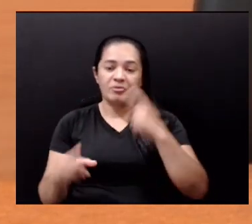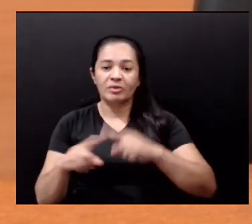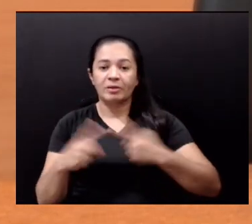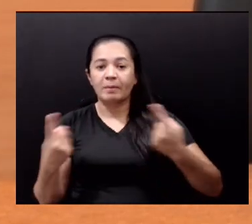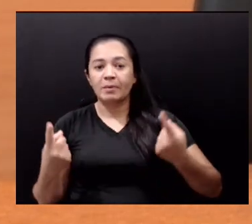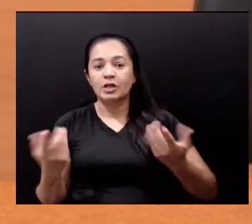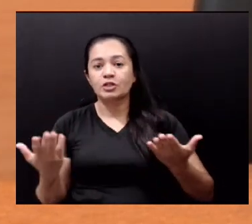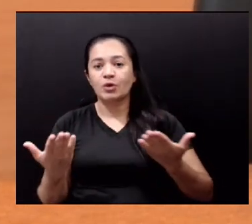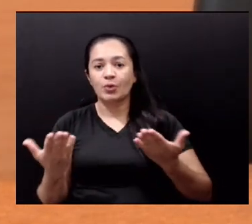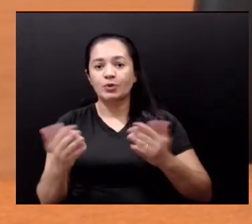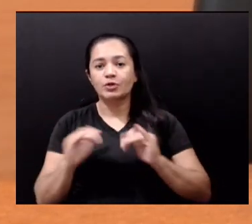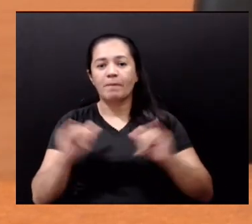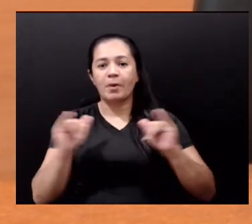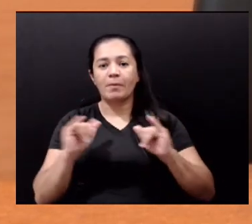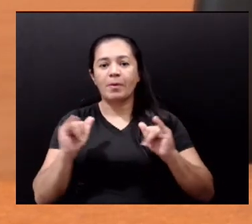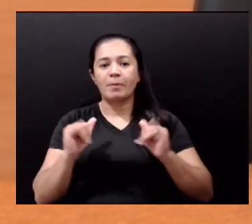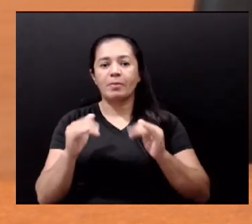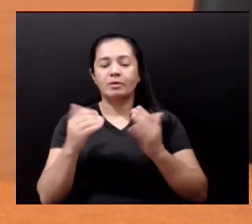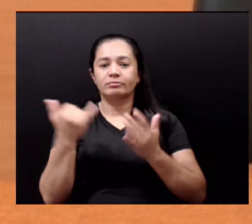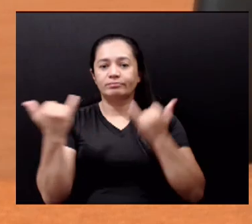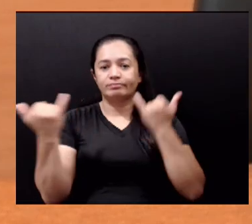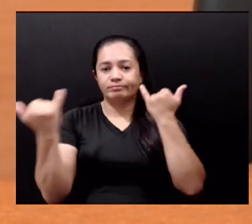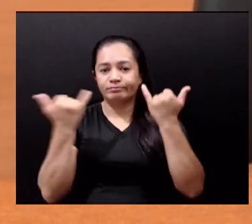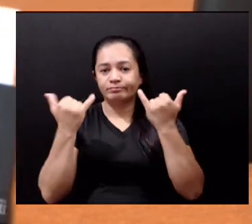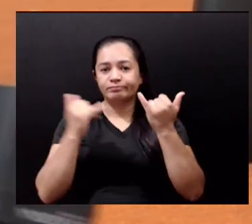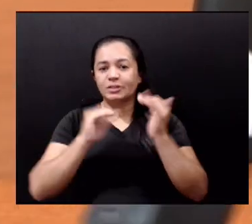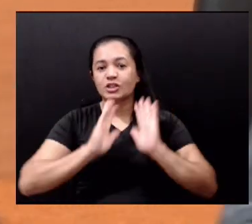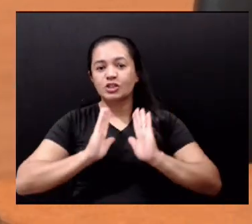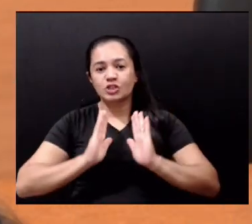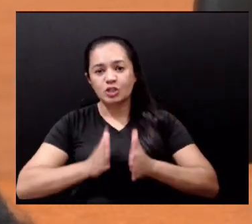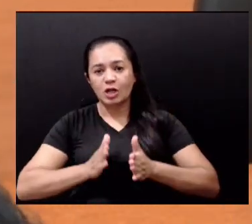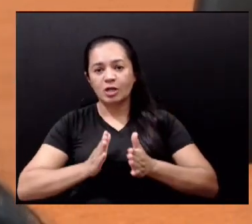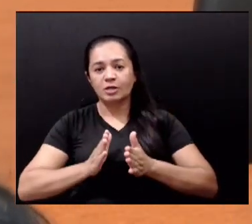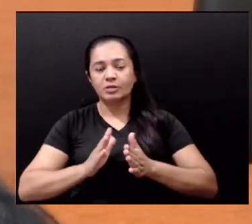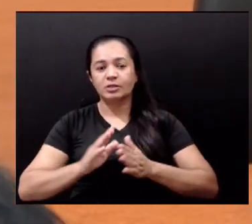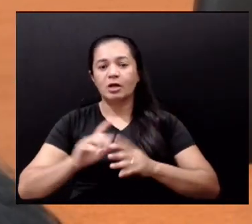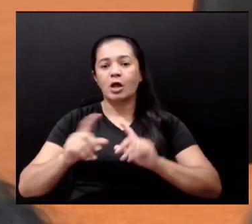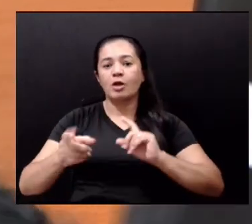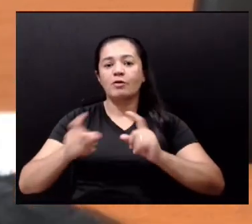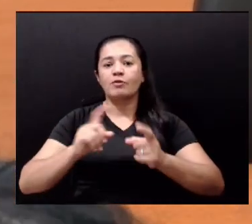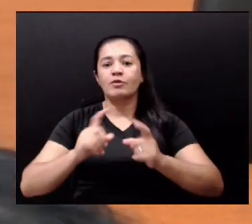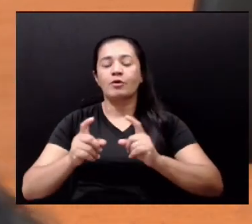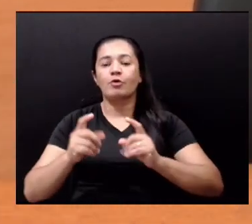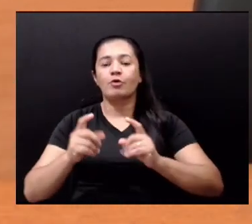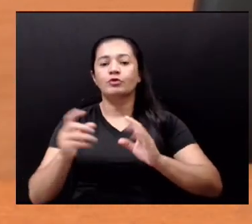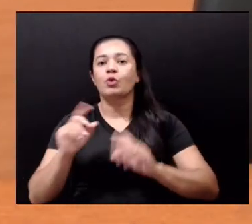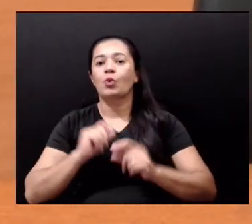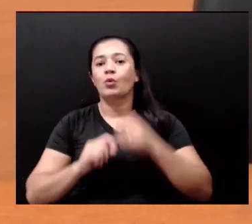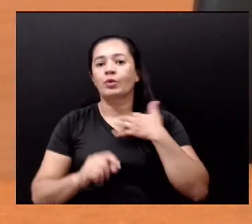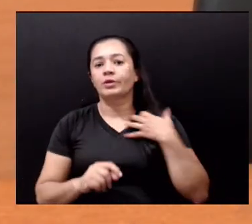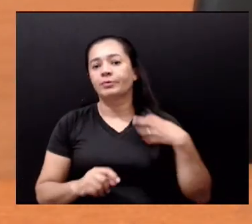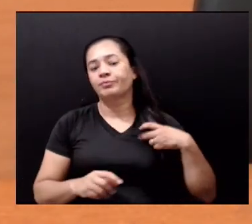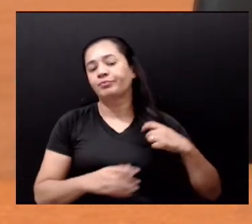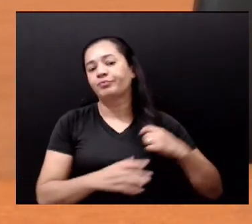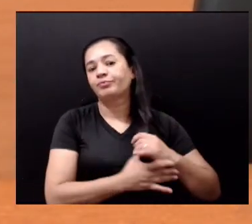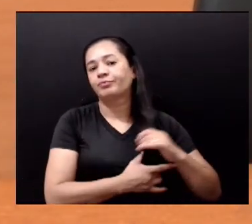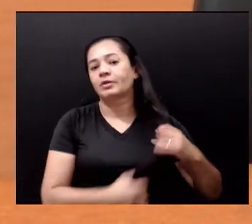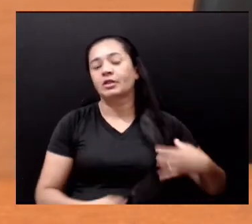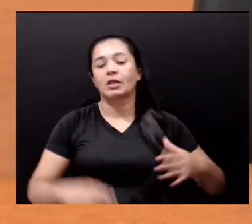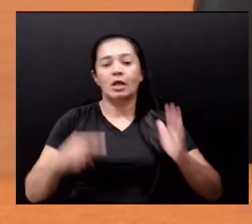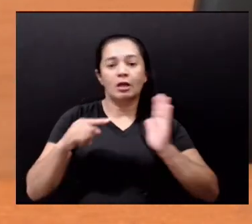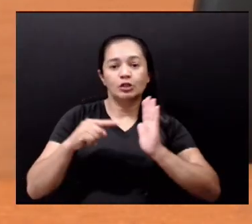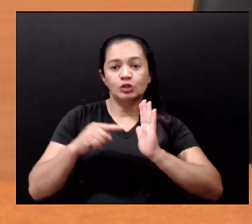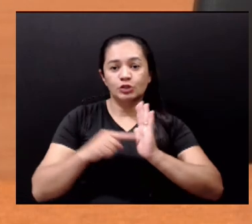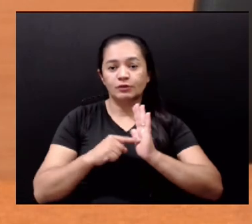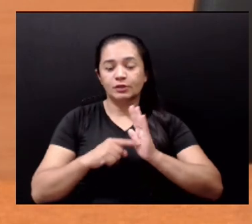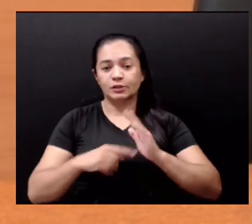desses dados. São dados que reúnem as notificações de violência da Secretaria Municipal de Saúde, do Serviço de